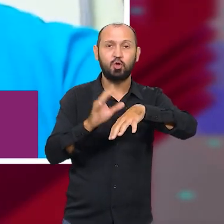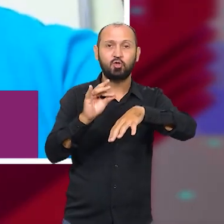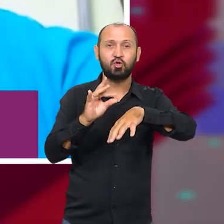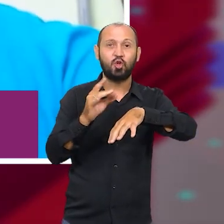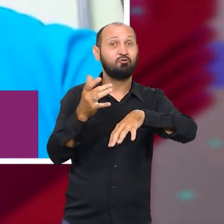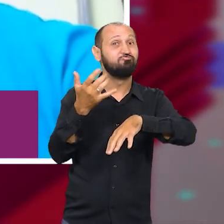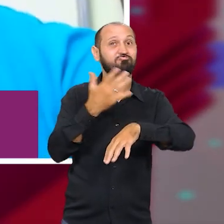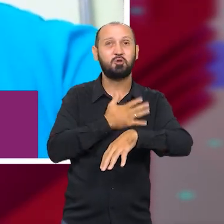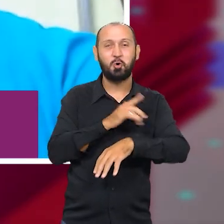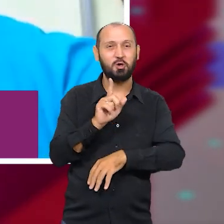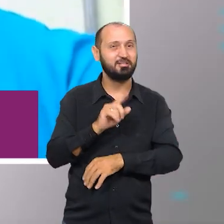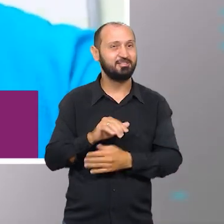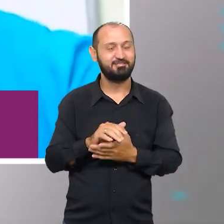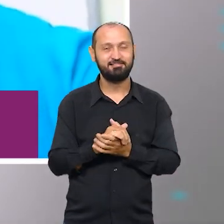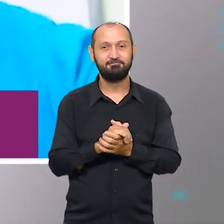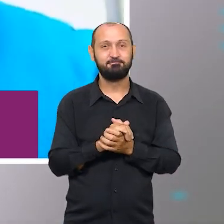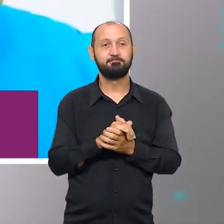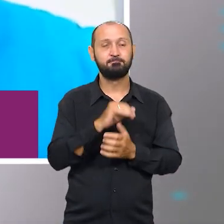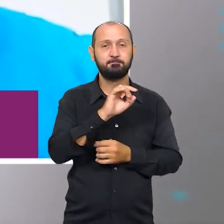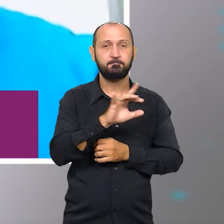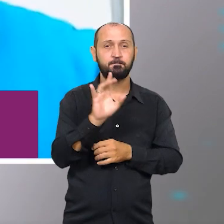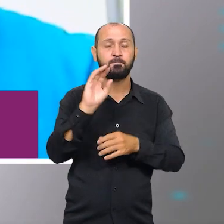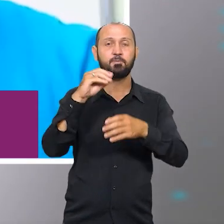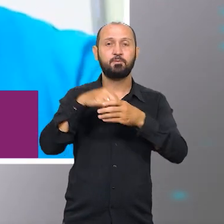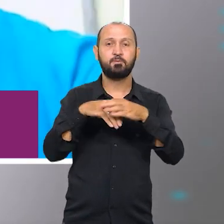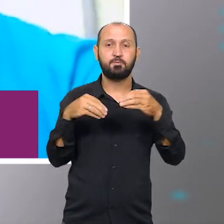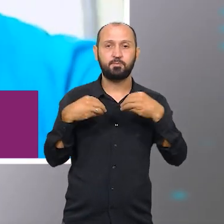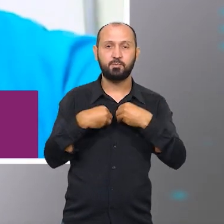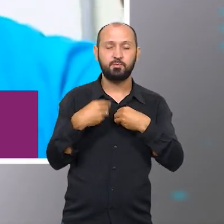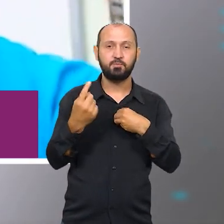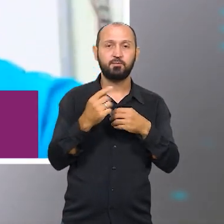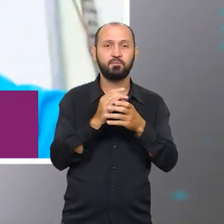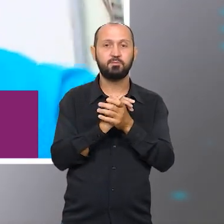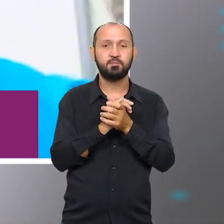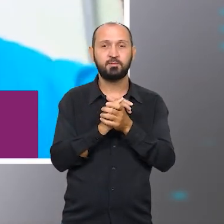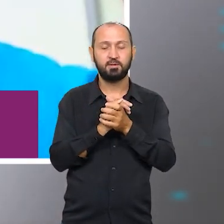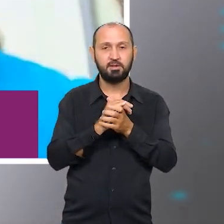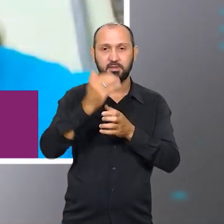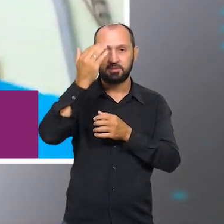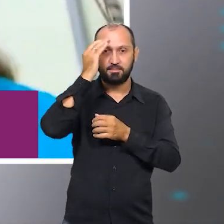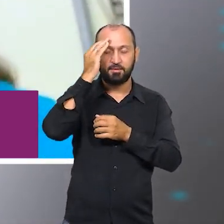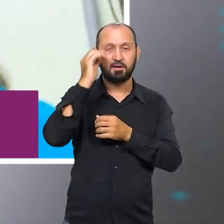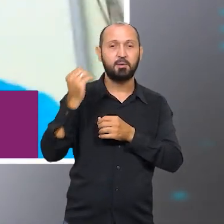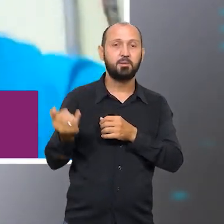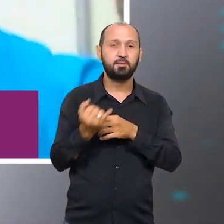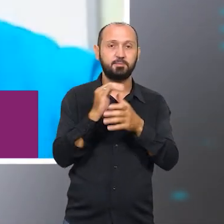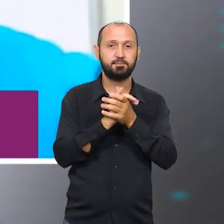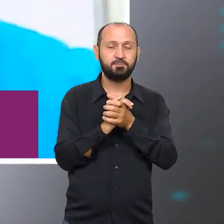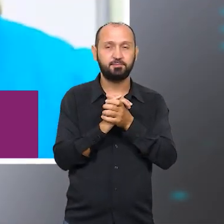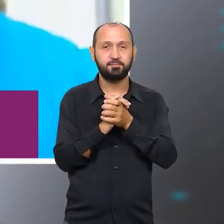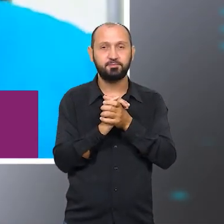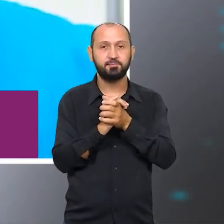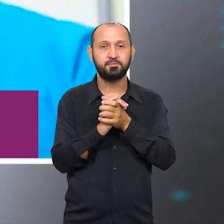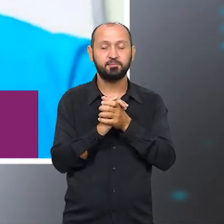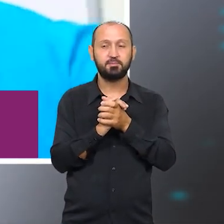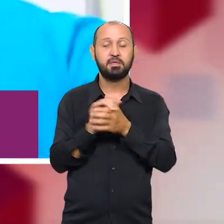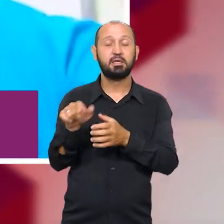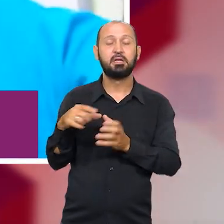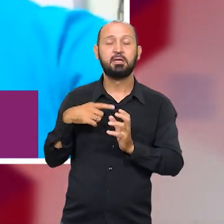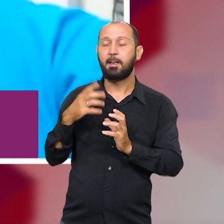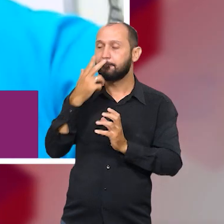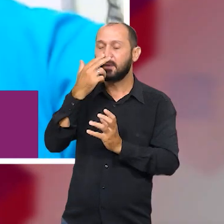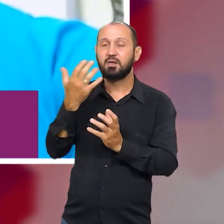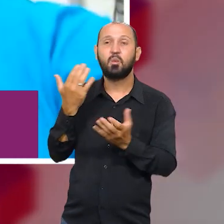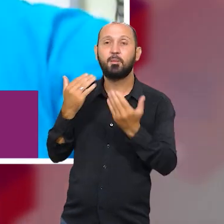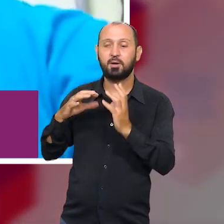cada pessoa que está dentro do transtorno, ele é único. E entender isso é importante. Quando você falou ali que ele está no mundo dele, hoje eu estou aqui